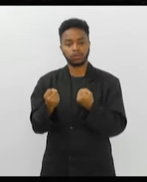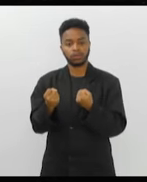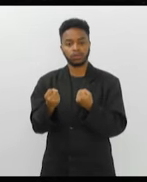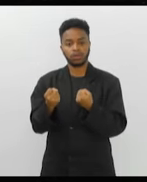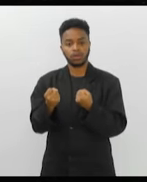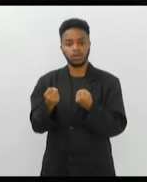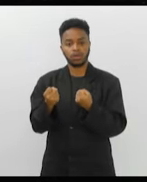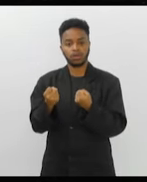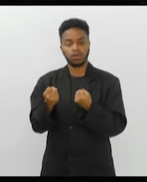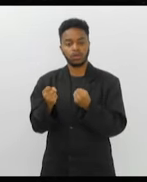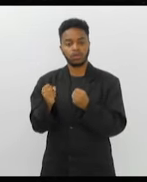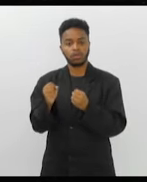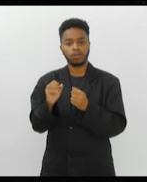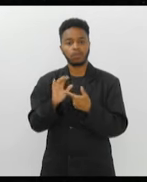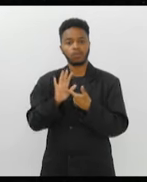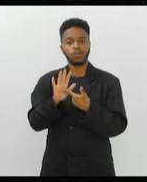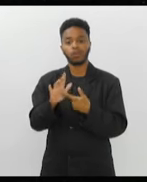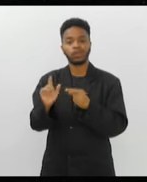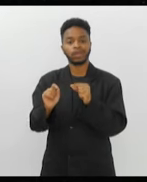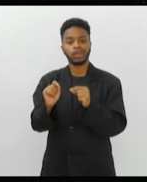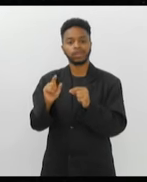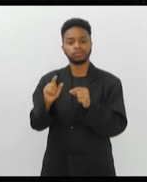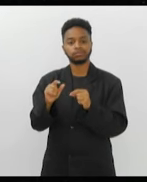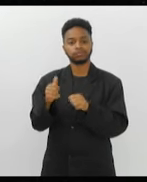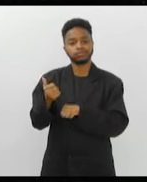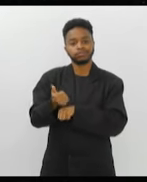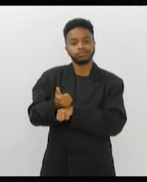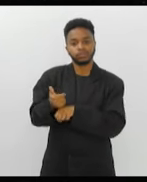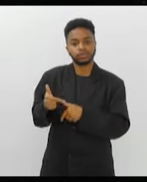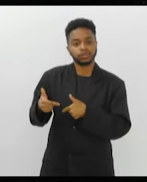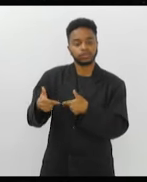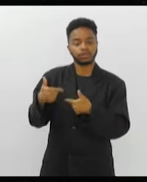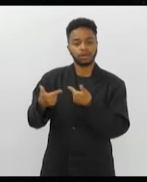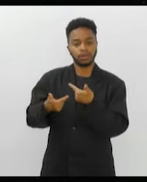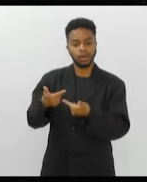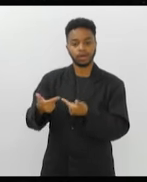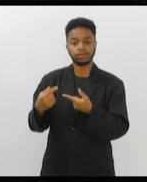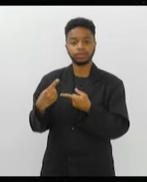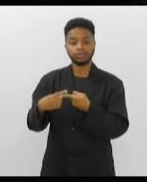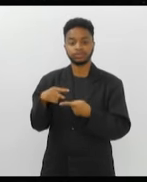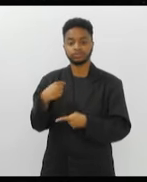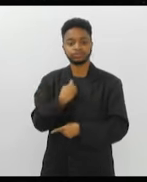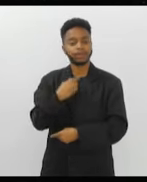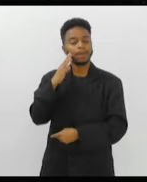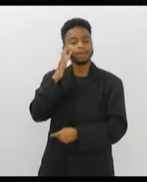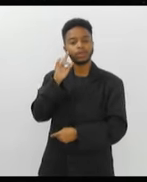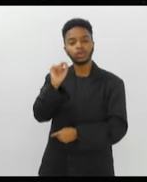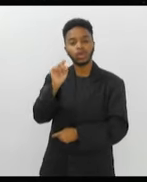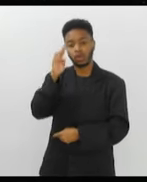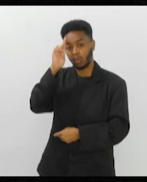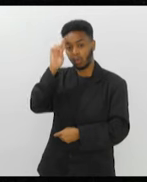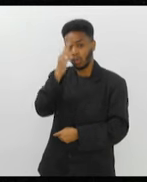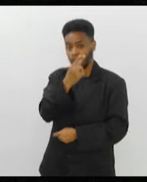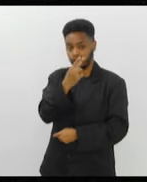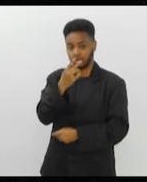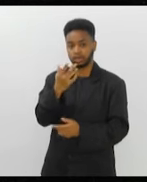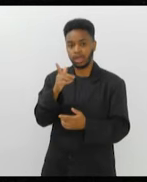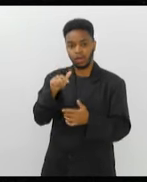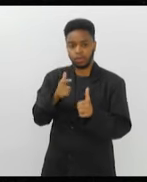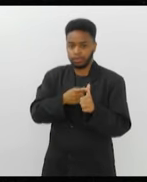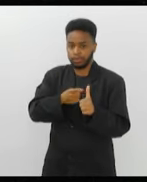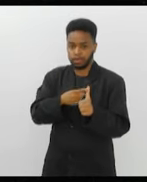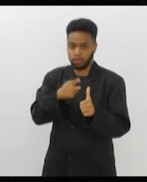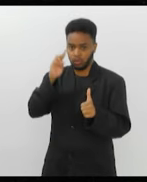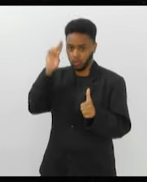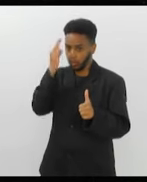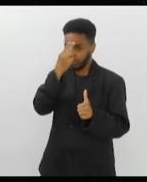seu exercício profissional. Muitos de nós pensamos logo no Uber, é o primeiro,